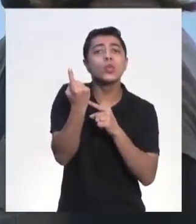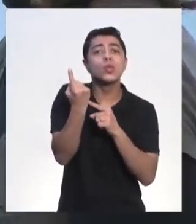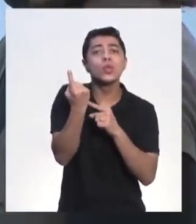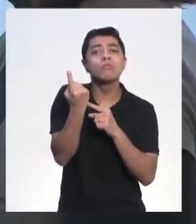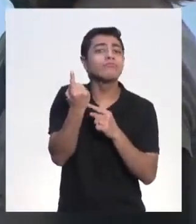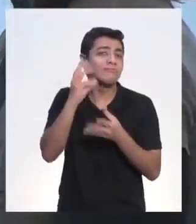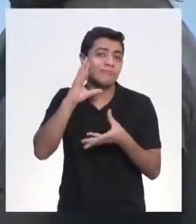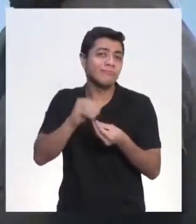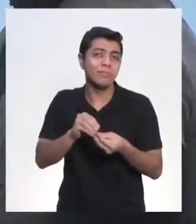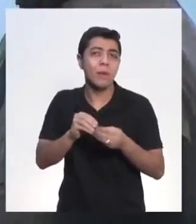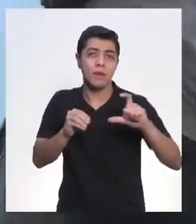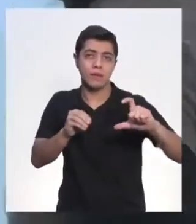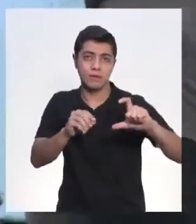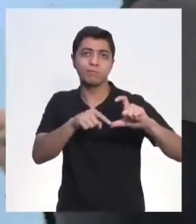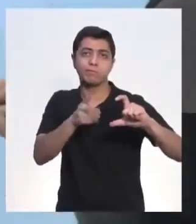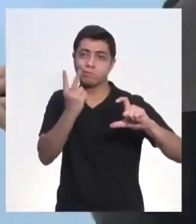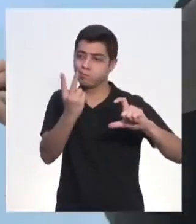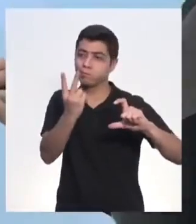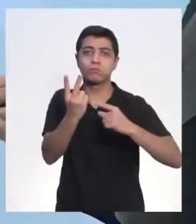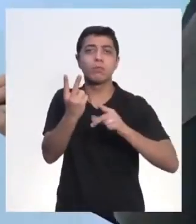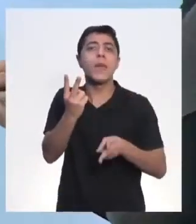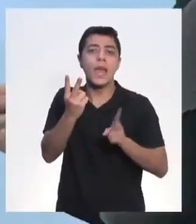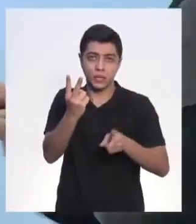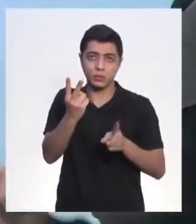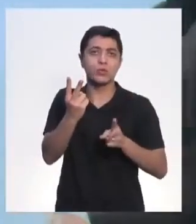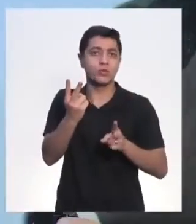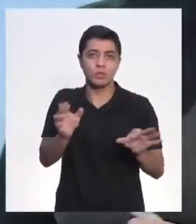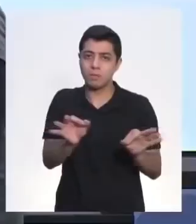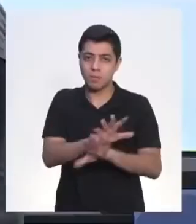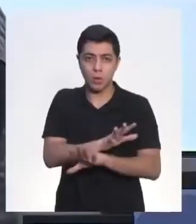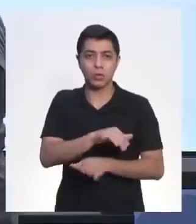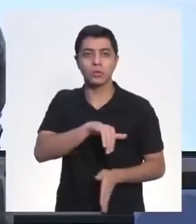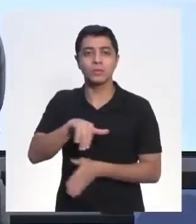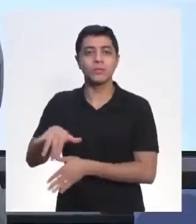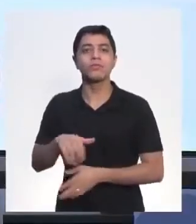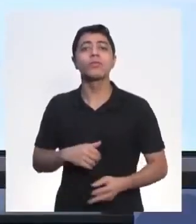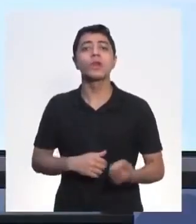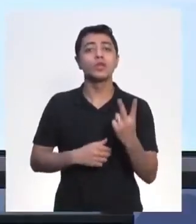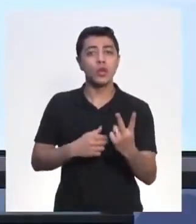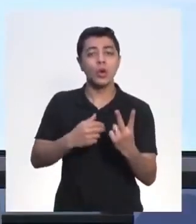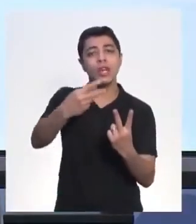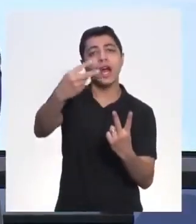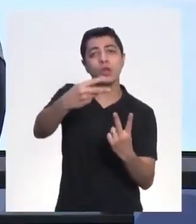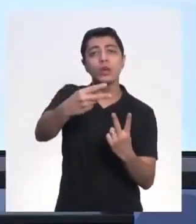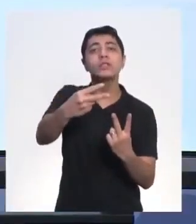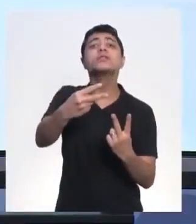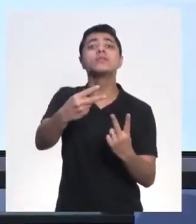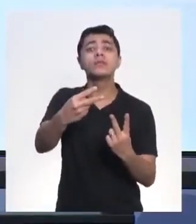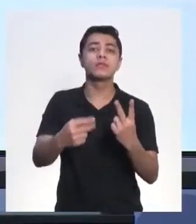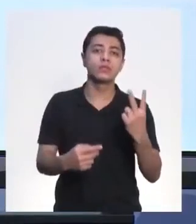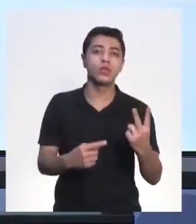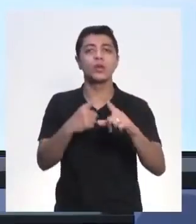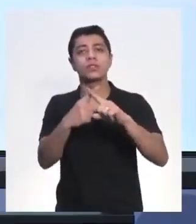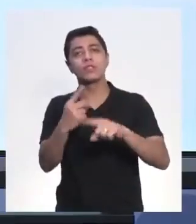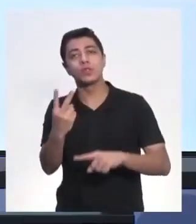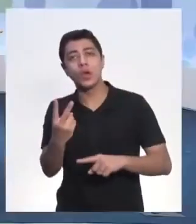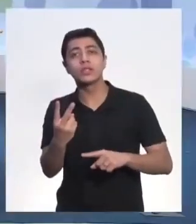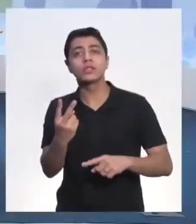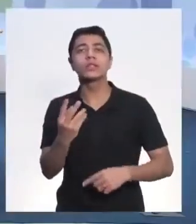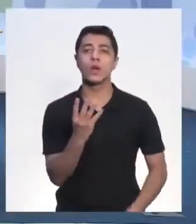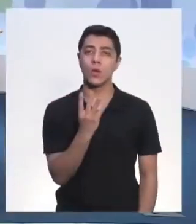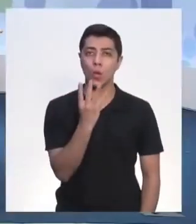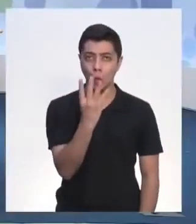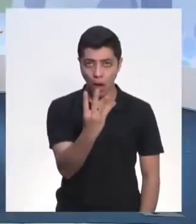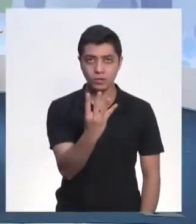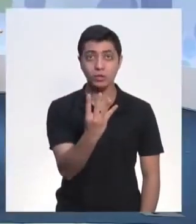vezes 2, 4. Agora que a gente já tem esses pares ordenados, que eu espero que você tenha acertado, a gente vai transformar isso num